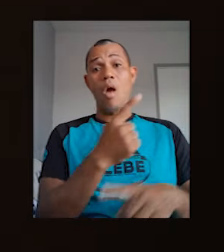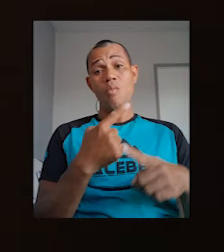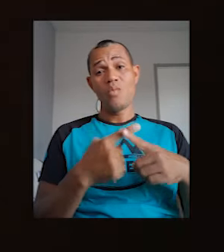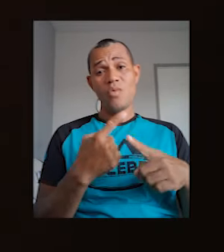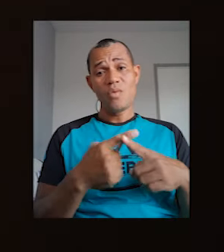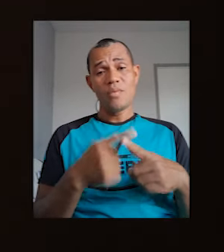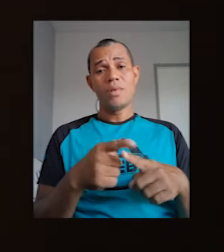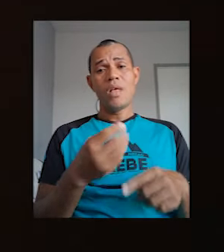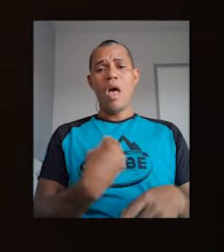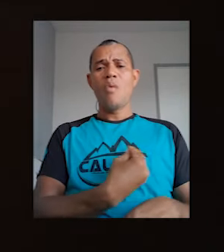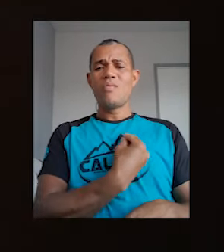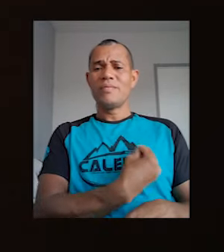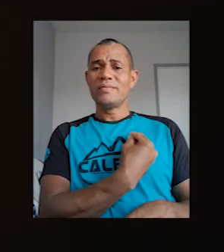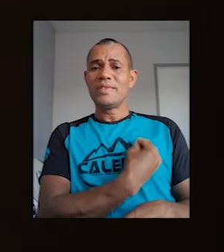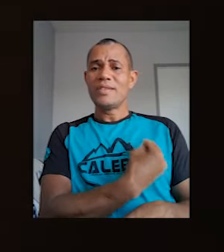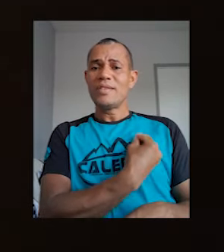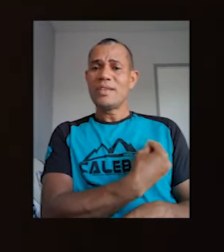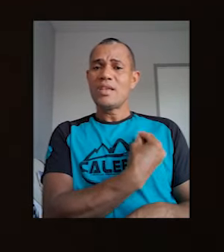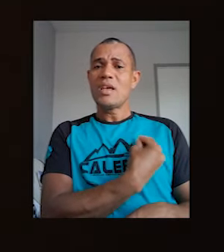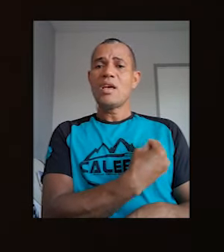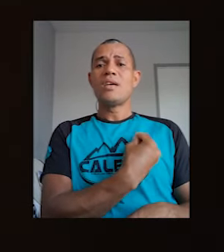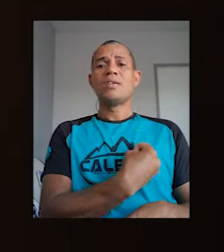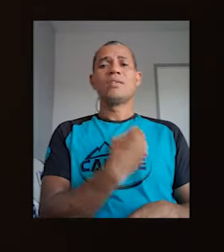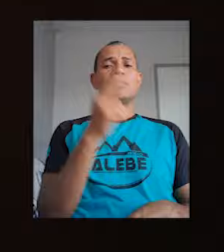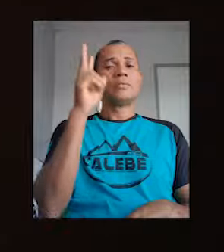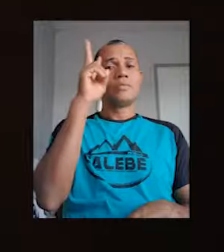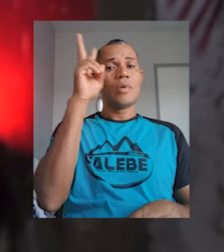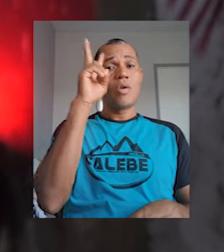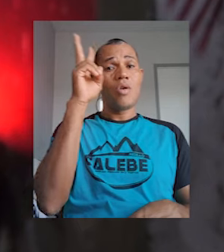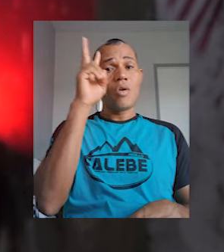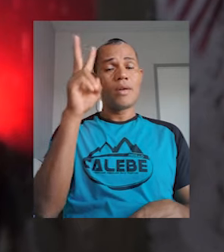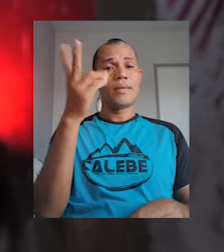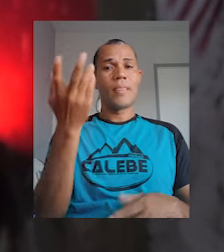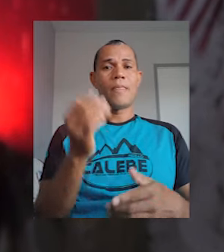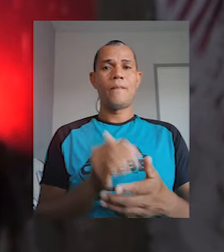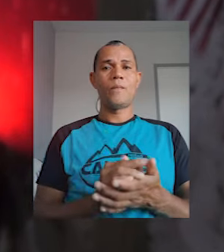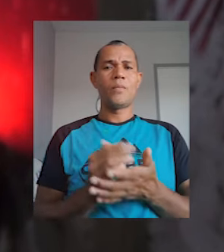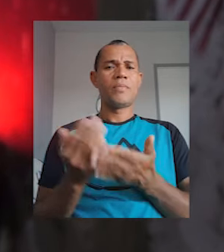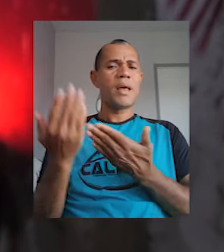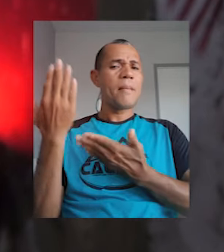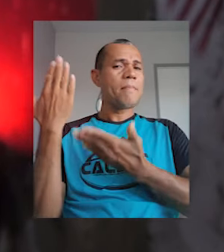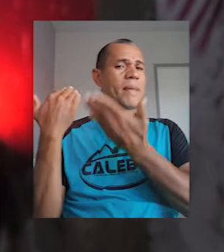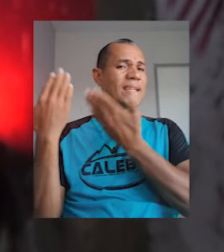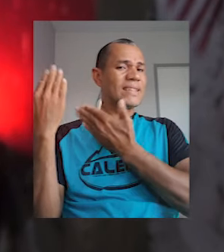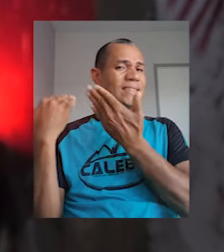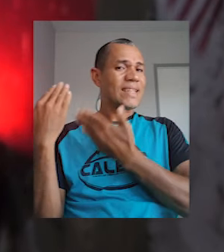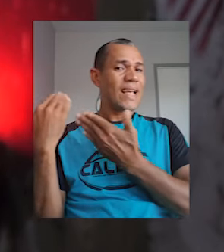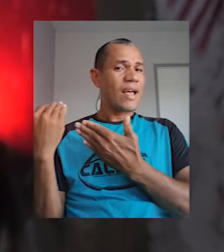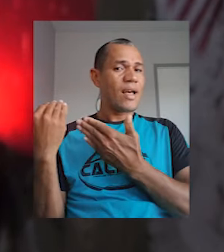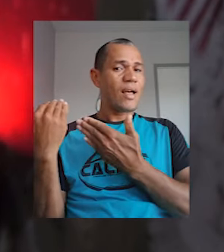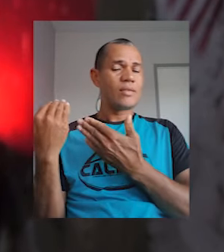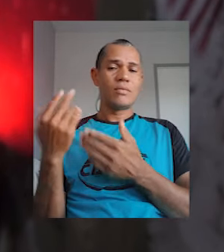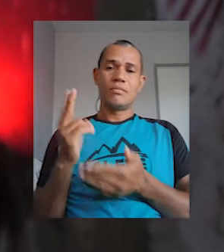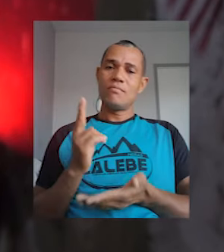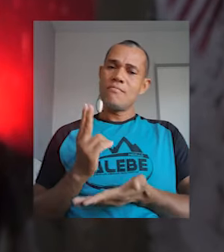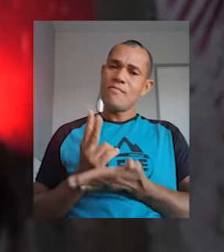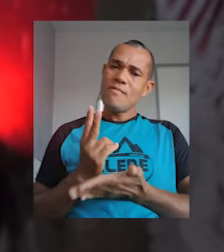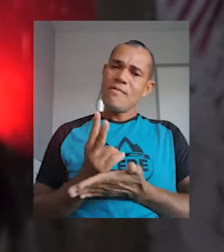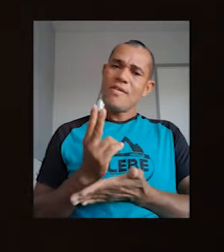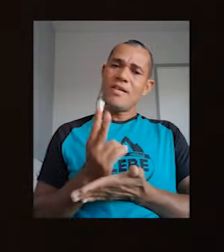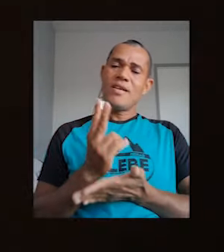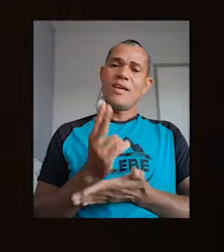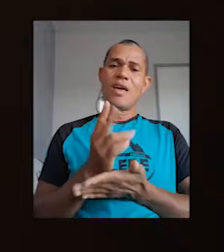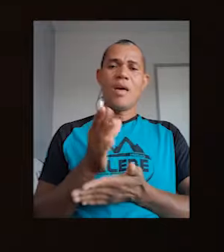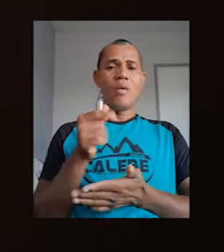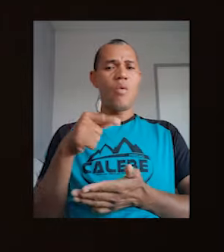né, históricas, essas relações do passado, que sempre colocou o povo preto como